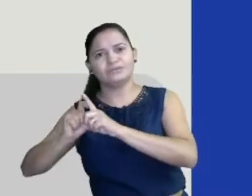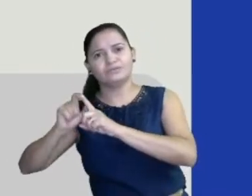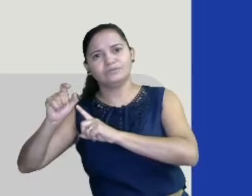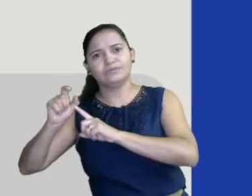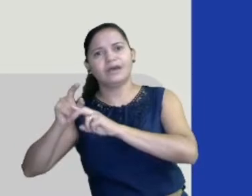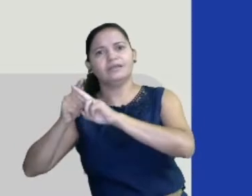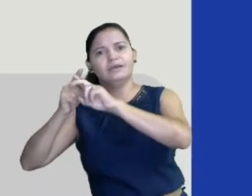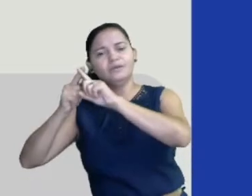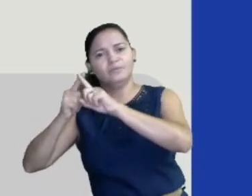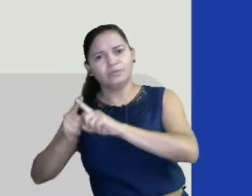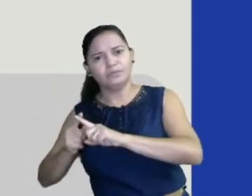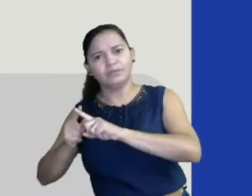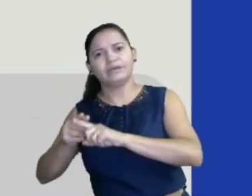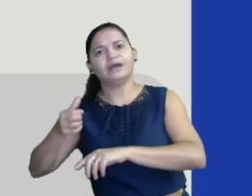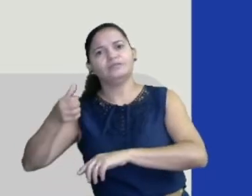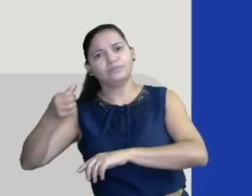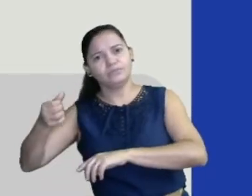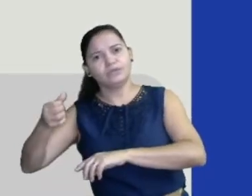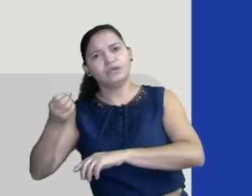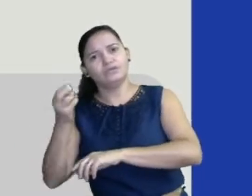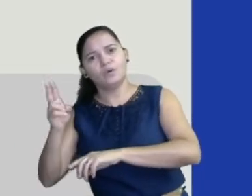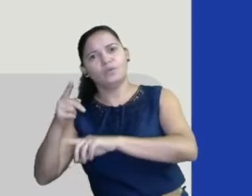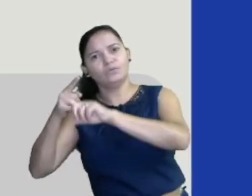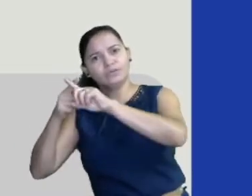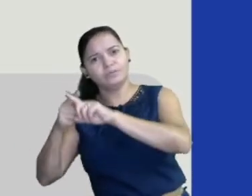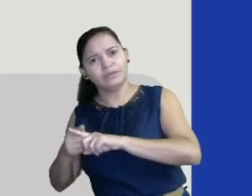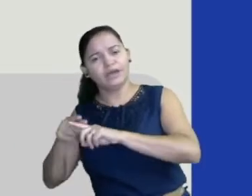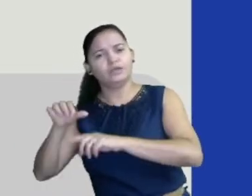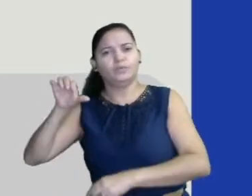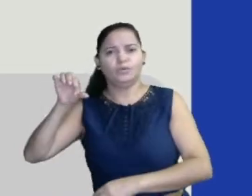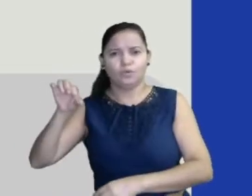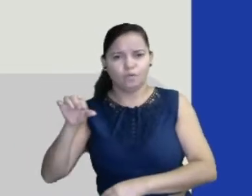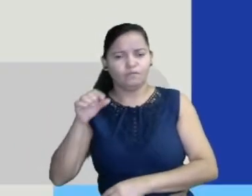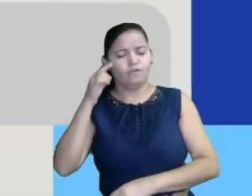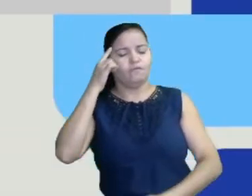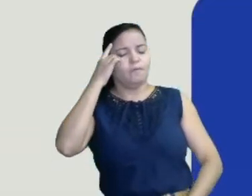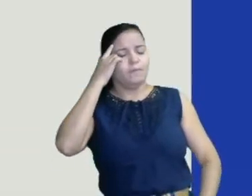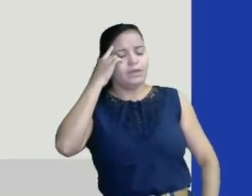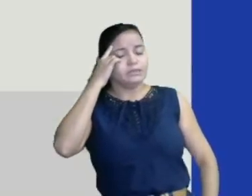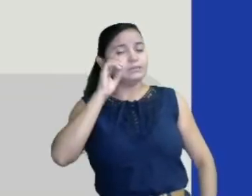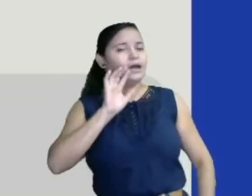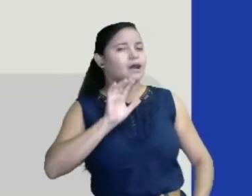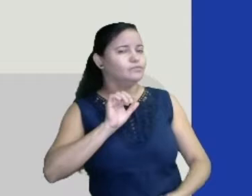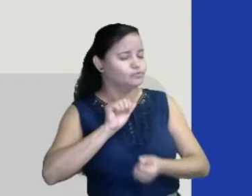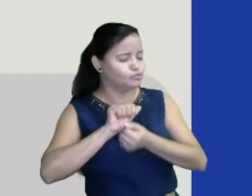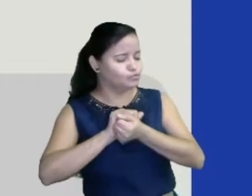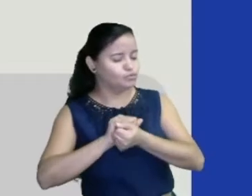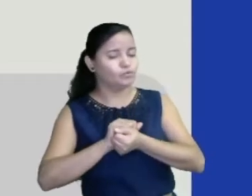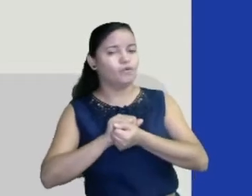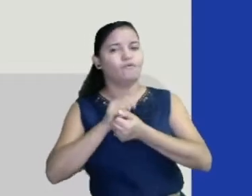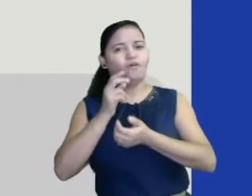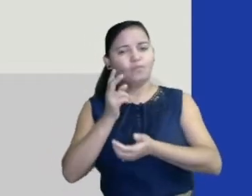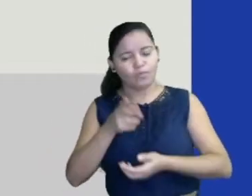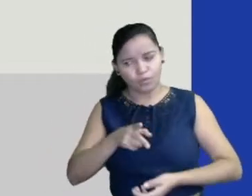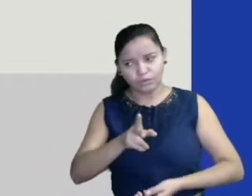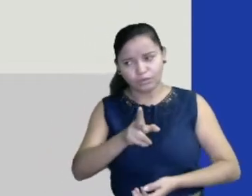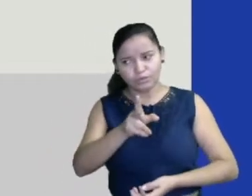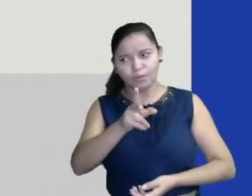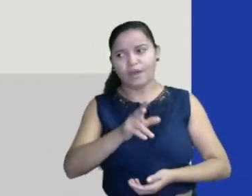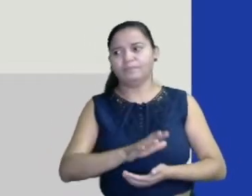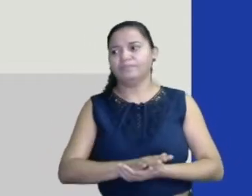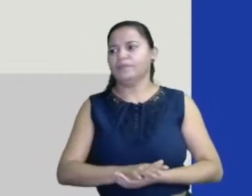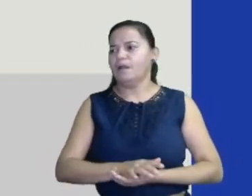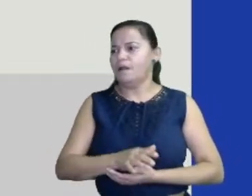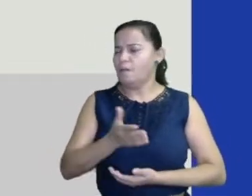x 6 x 9 vão pensar ir comigo então vamos lá Seguir para a gente entender